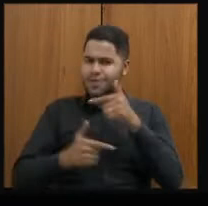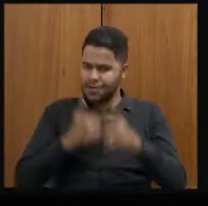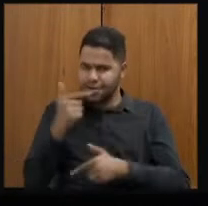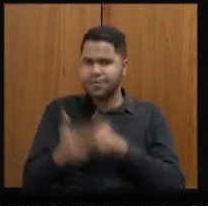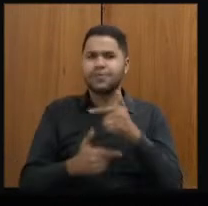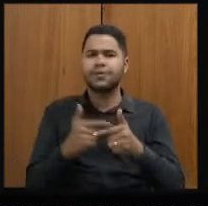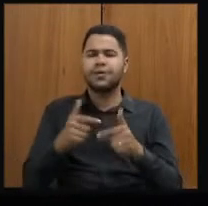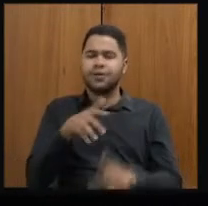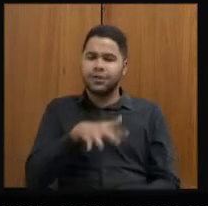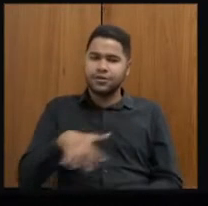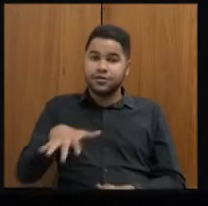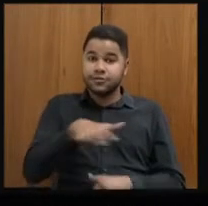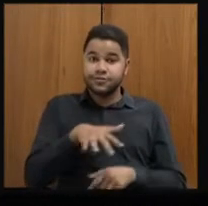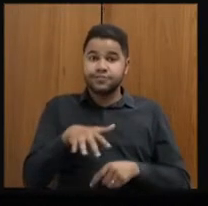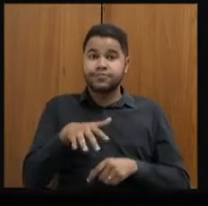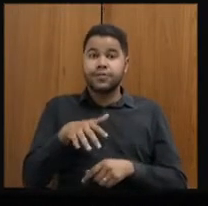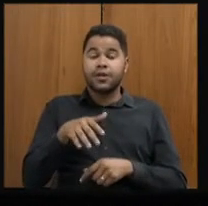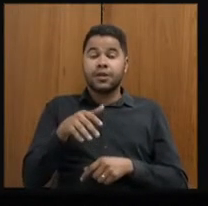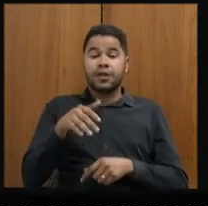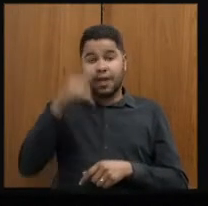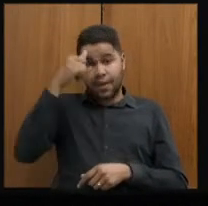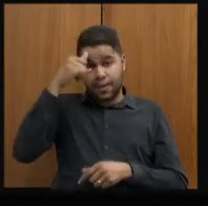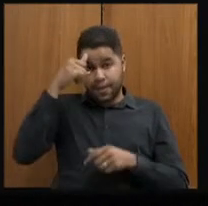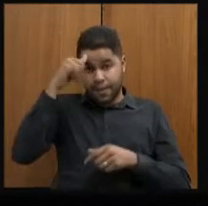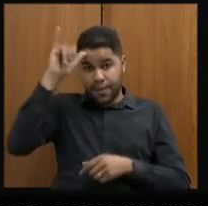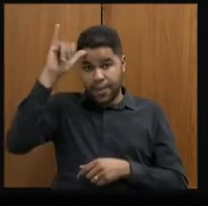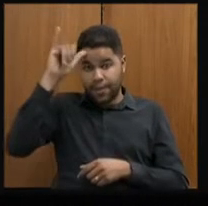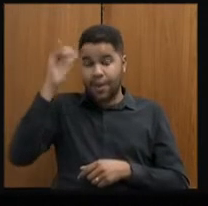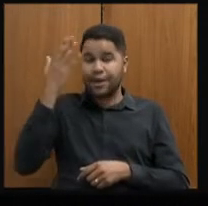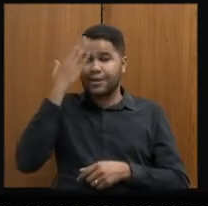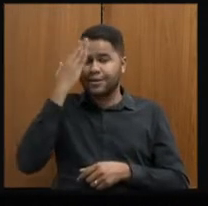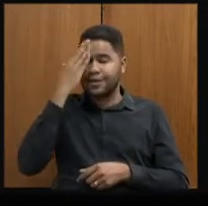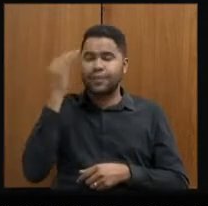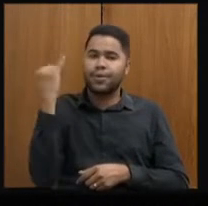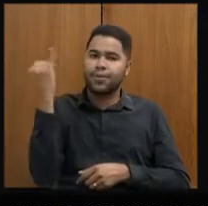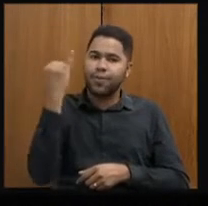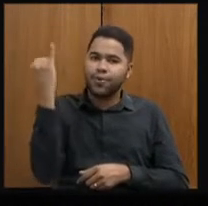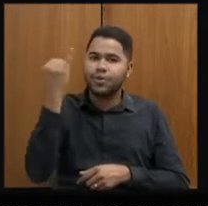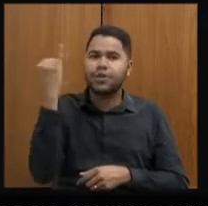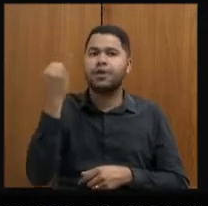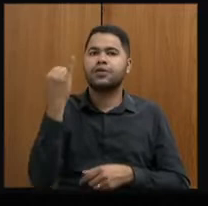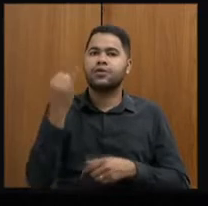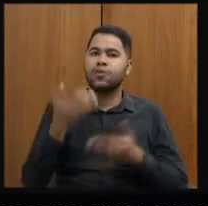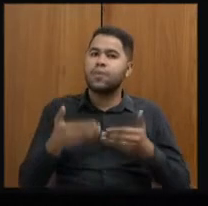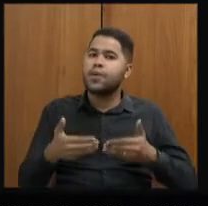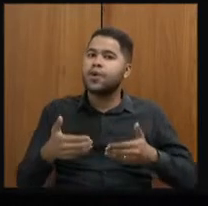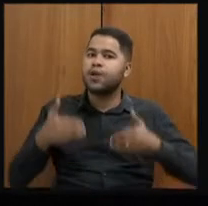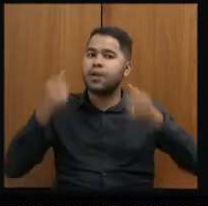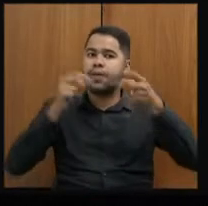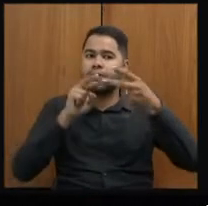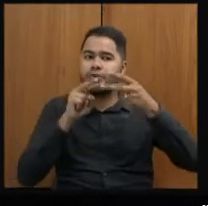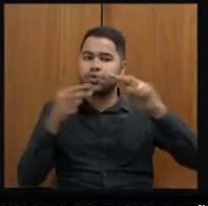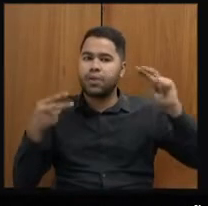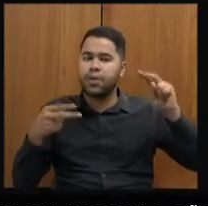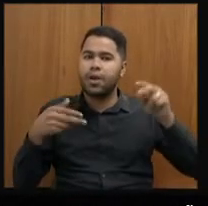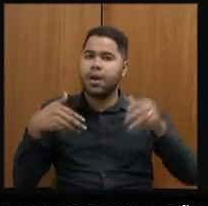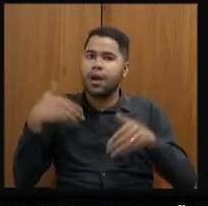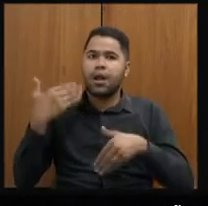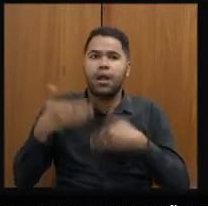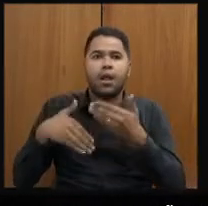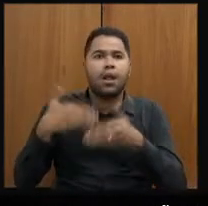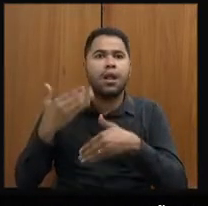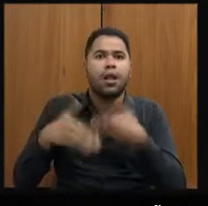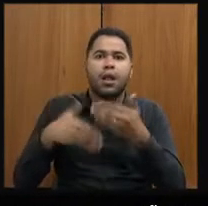na agropecuária na pecuária a importância do melhoramento genético né nós tivemos assim um avanço